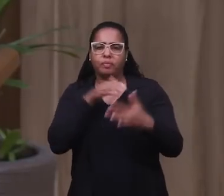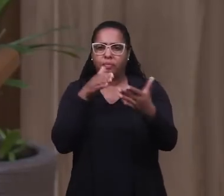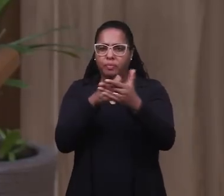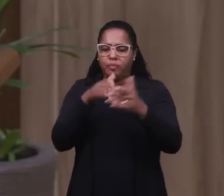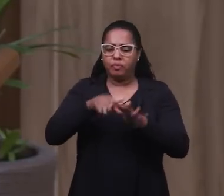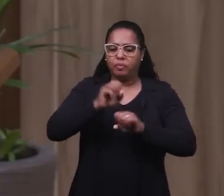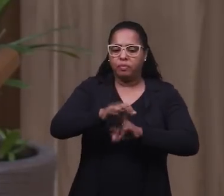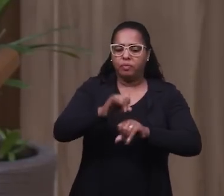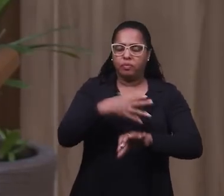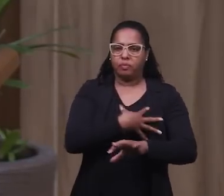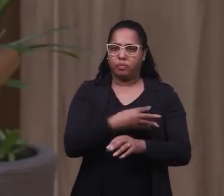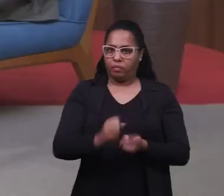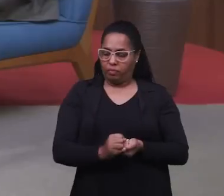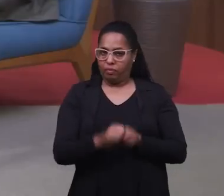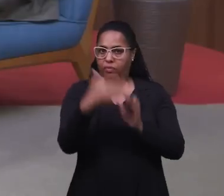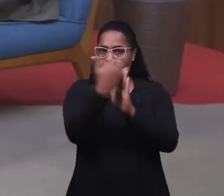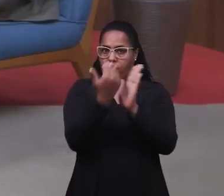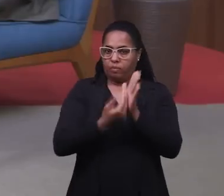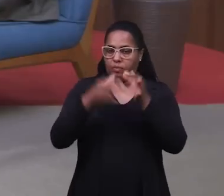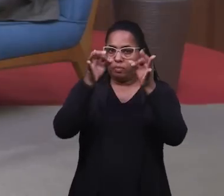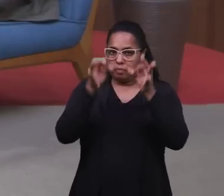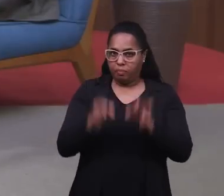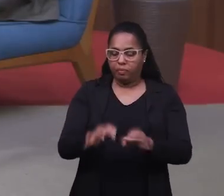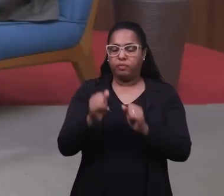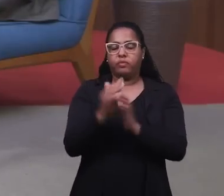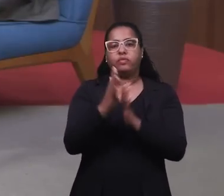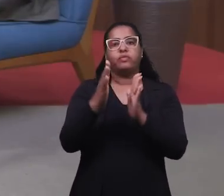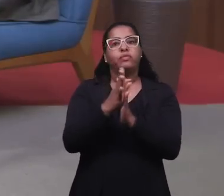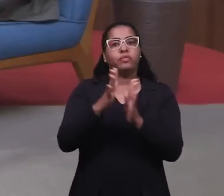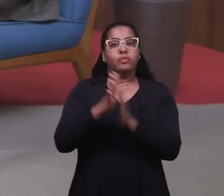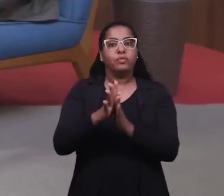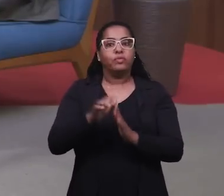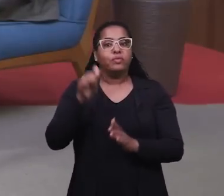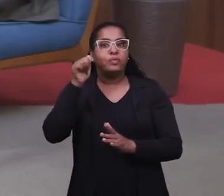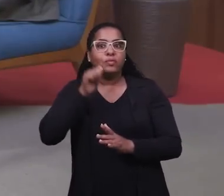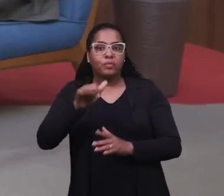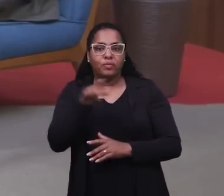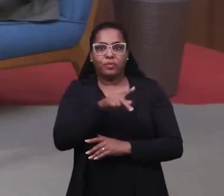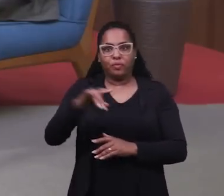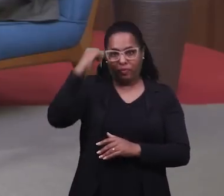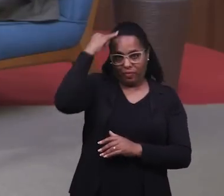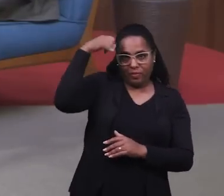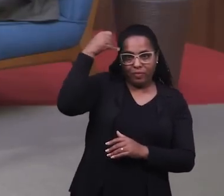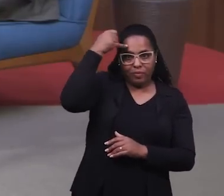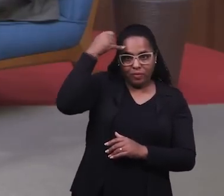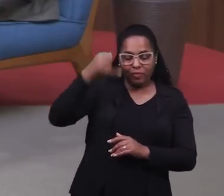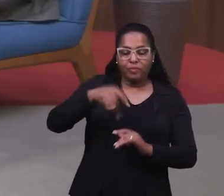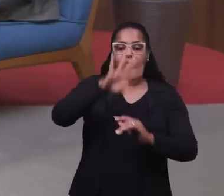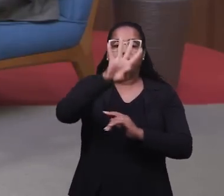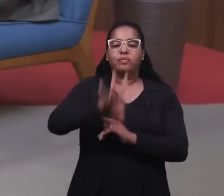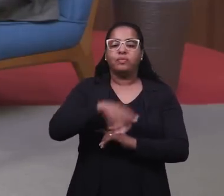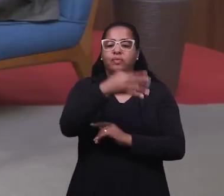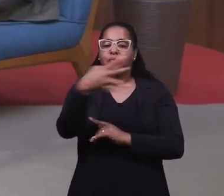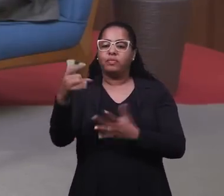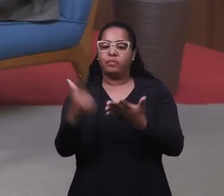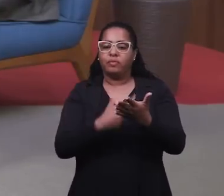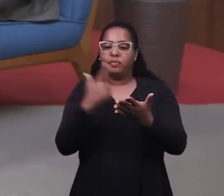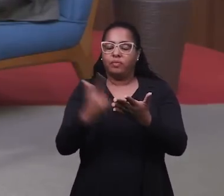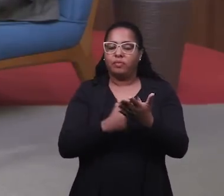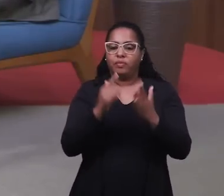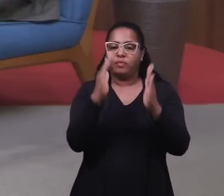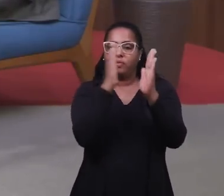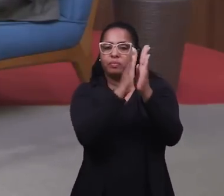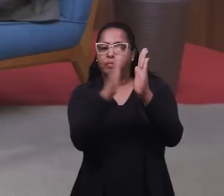na educação dos filhos. No quadro Perfeito Louvor, a tia Janaína Zumac vai nos ensinar a identificar na coletânea de partitura